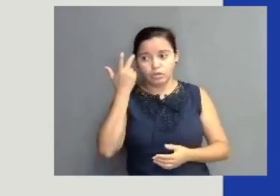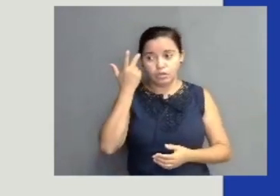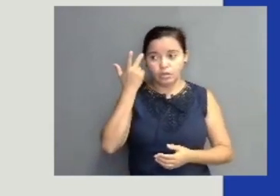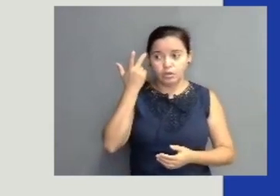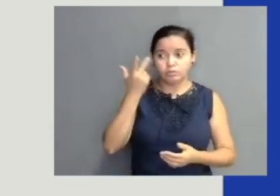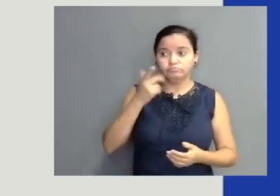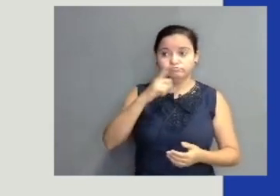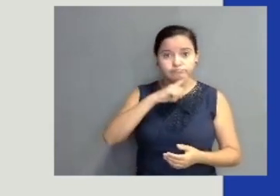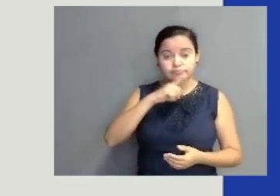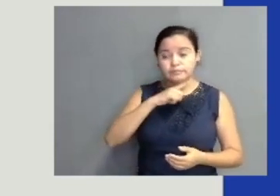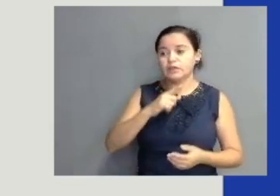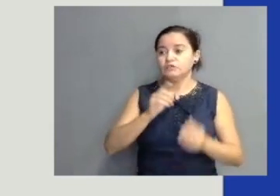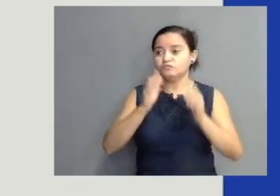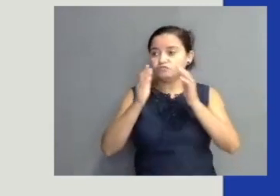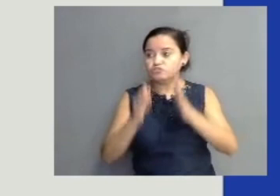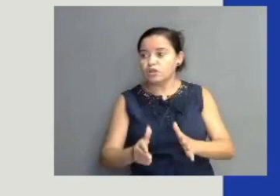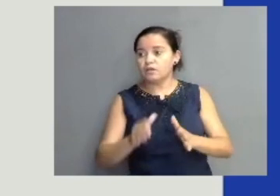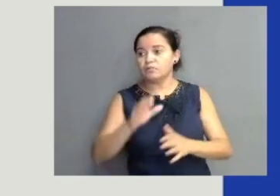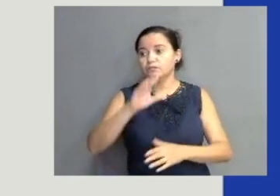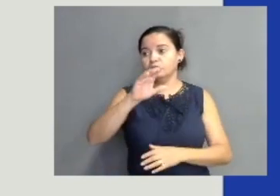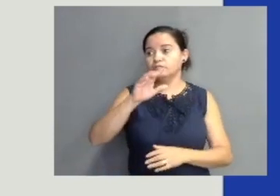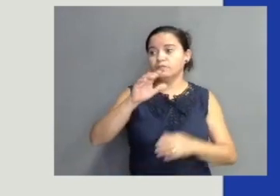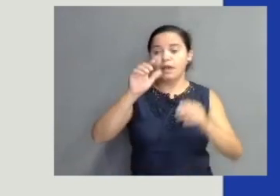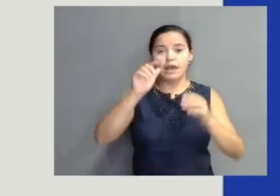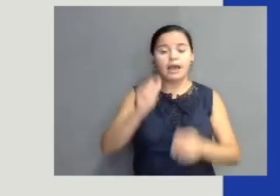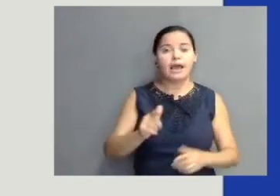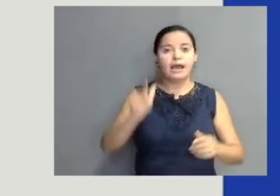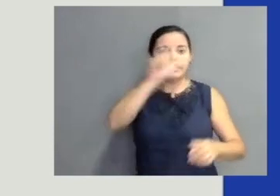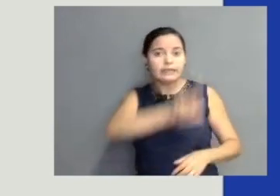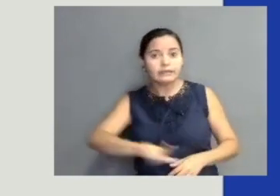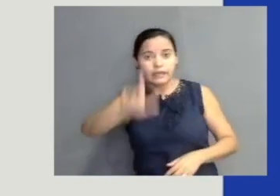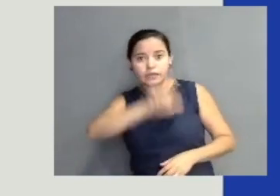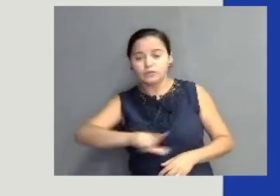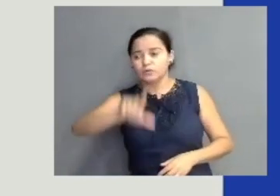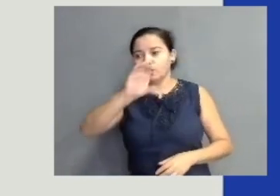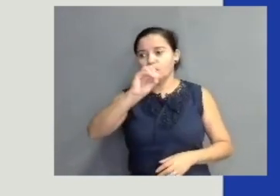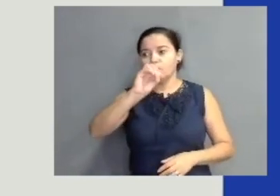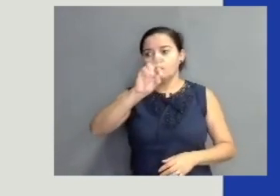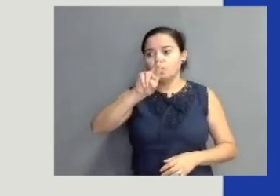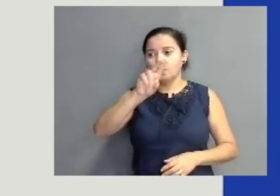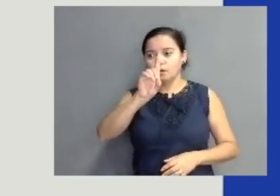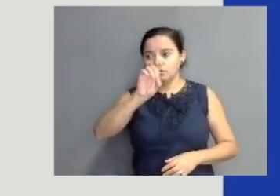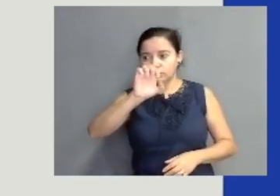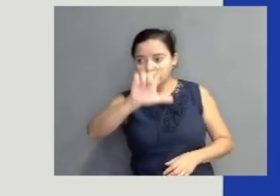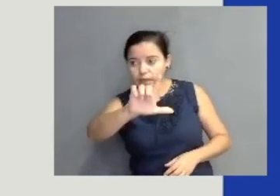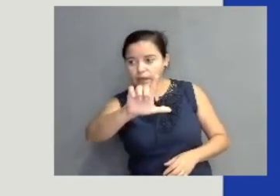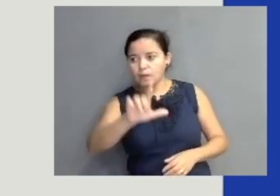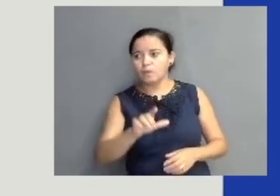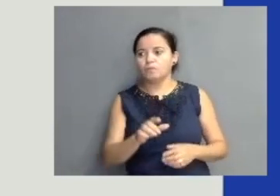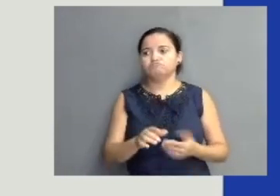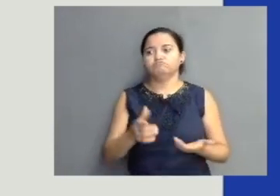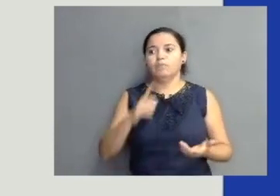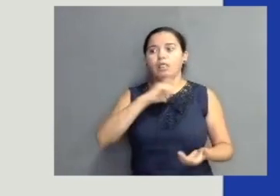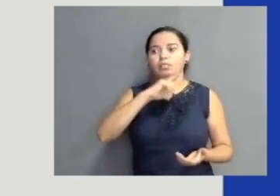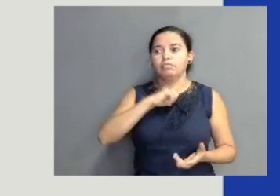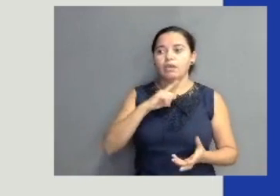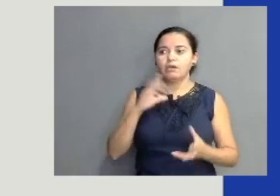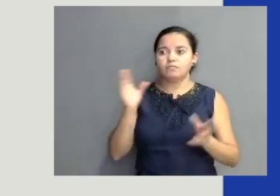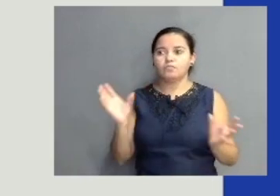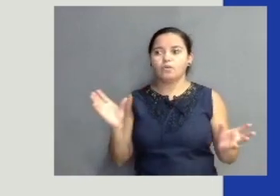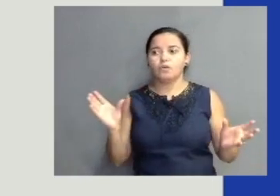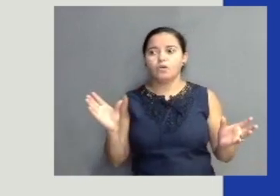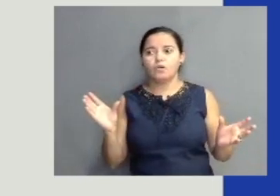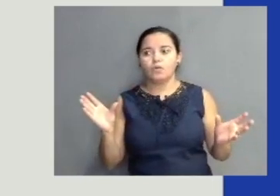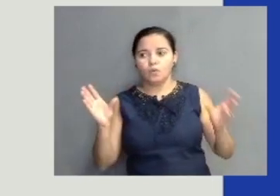vocês, tá? É composto por estrofes formadas por 10 versos. Essas estrofes são conhecidas